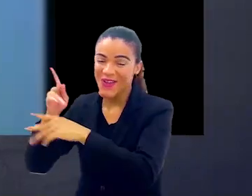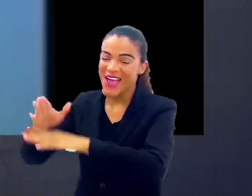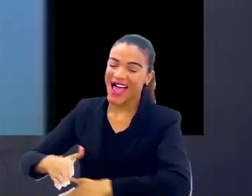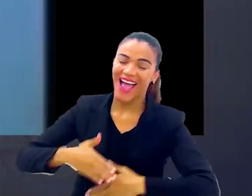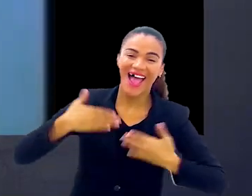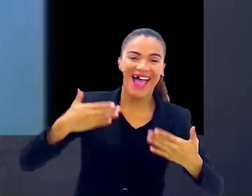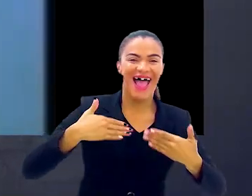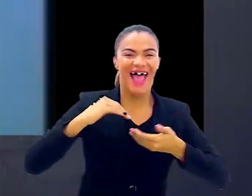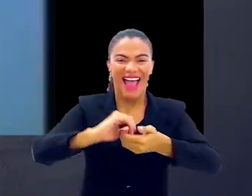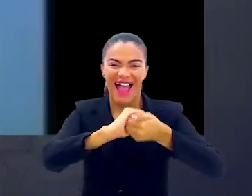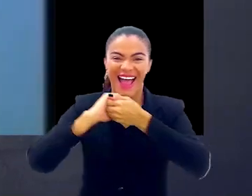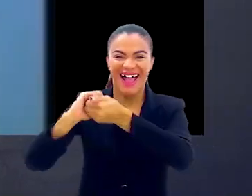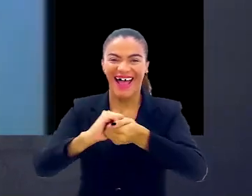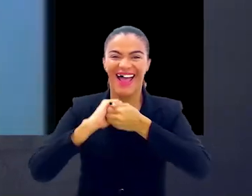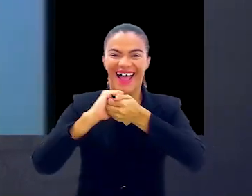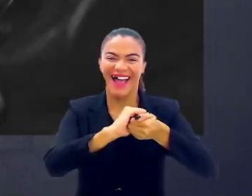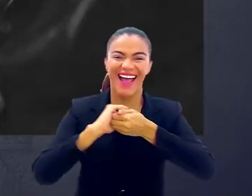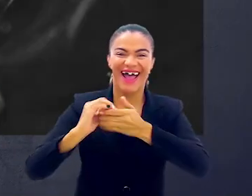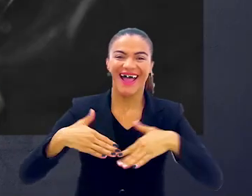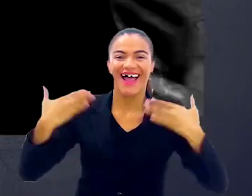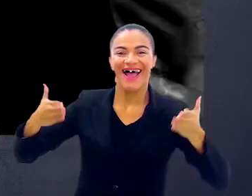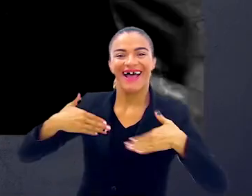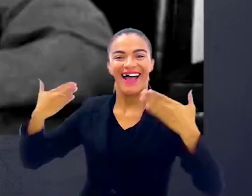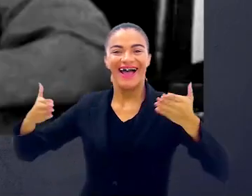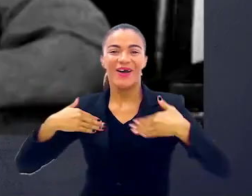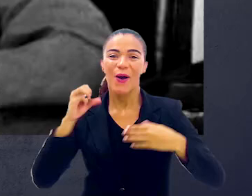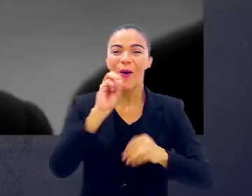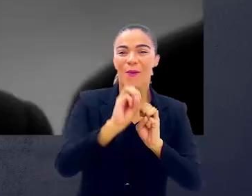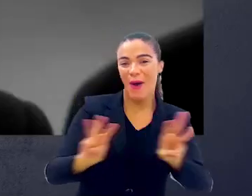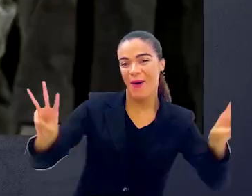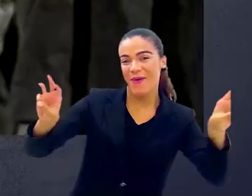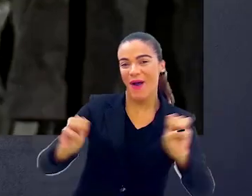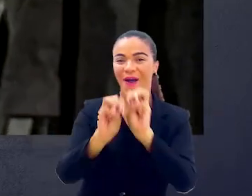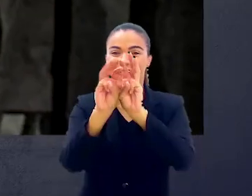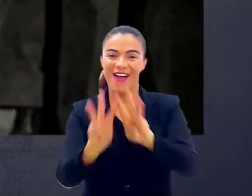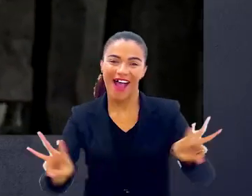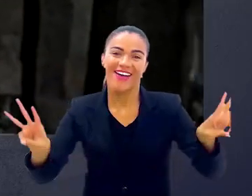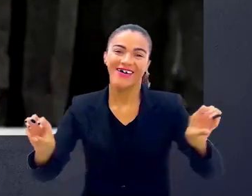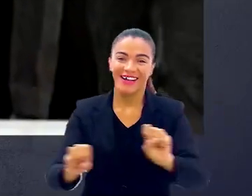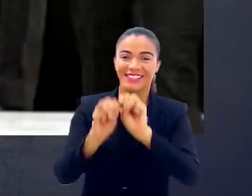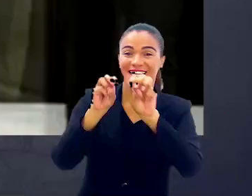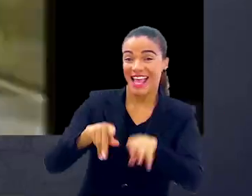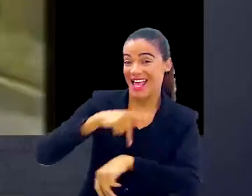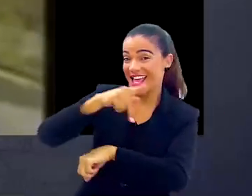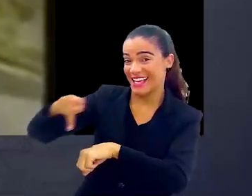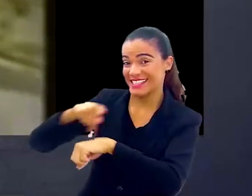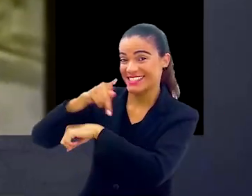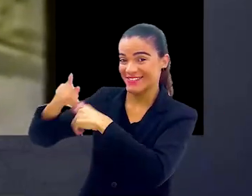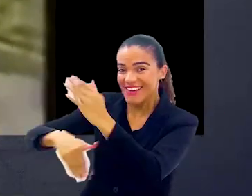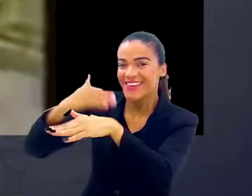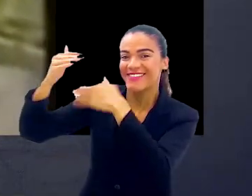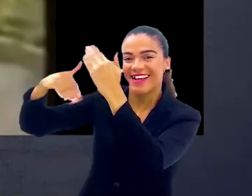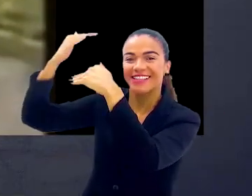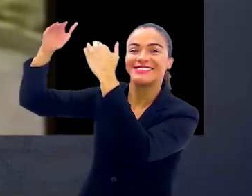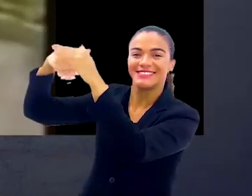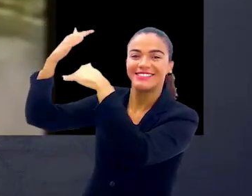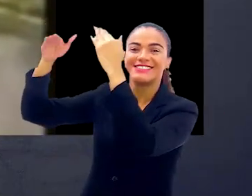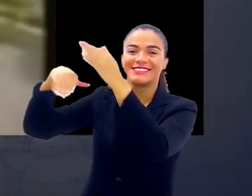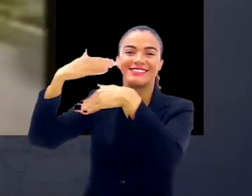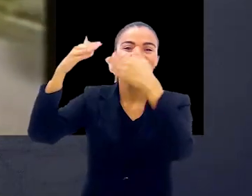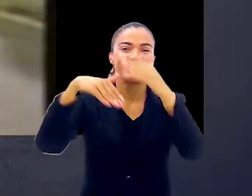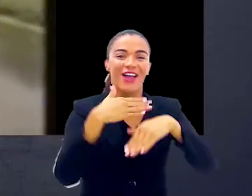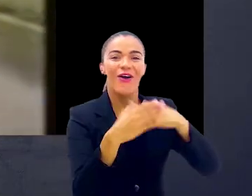amiga e tão contente, oh, oh, oh, oh, oh. Este é um país que vai